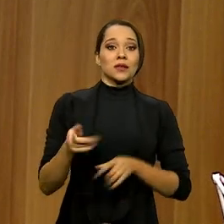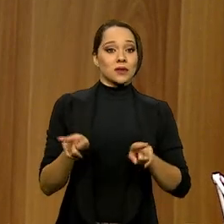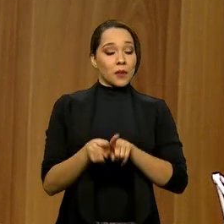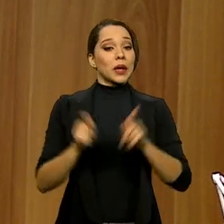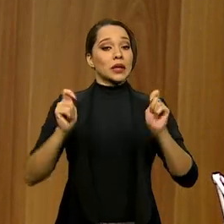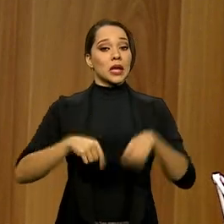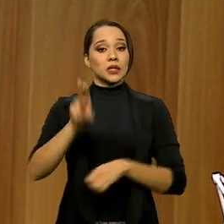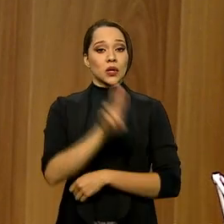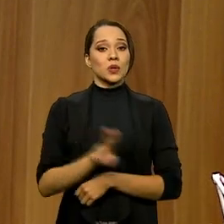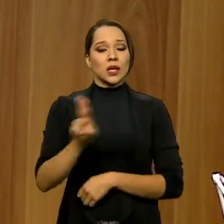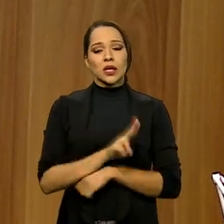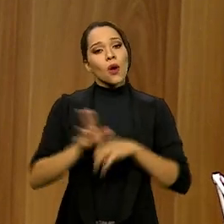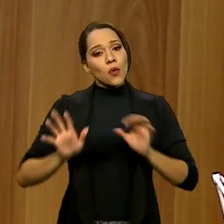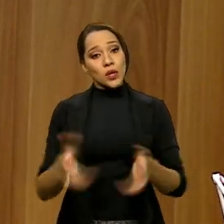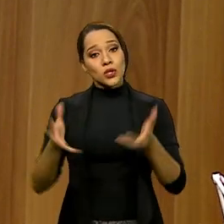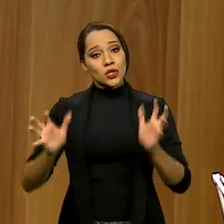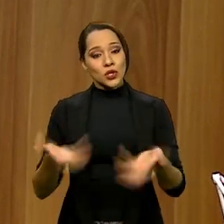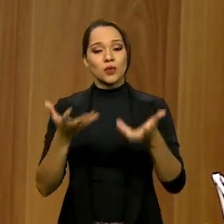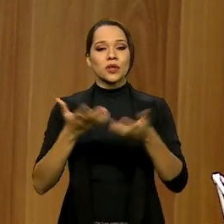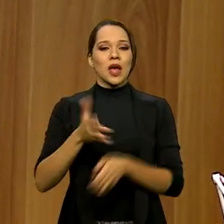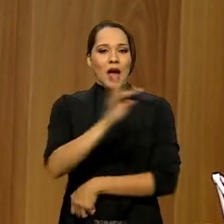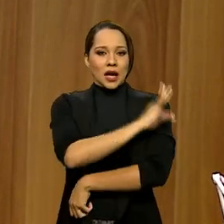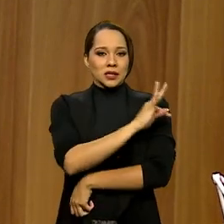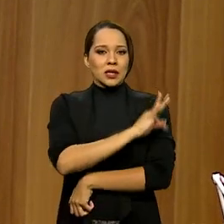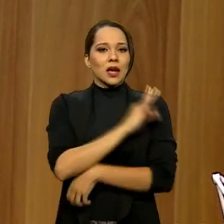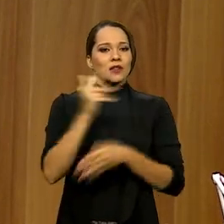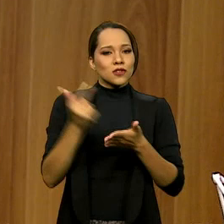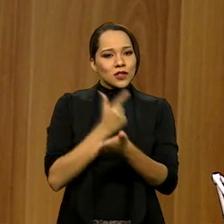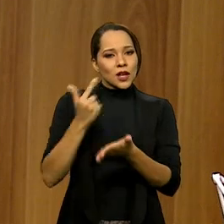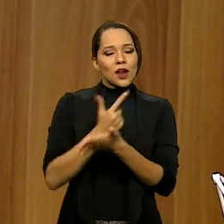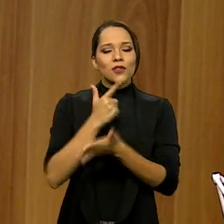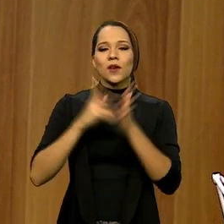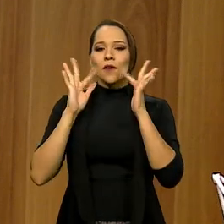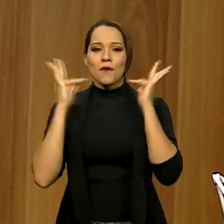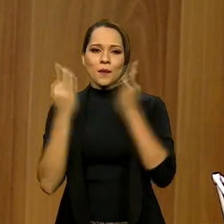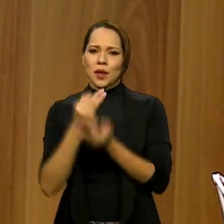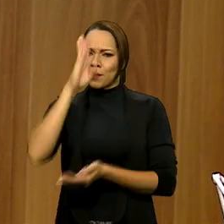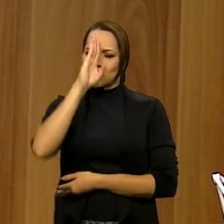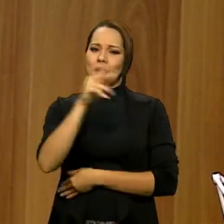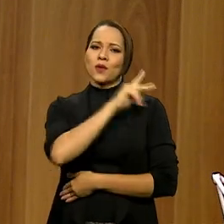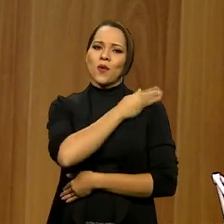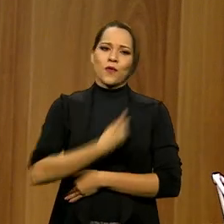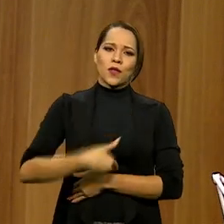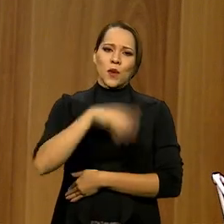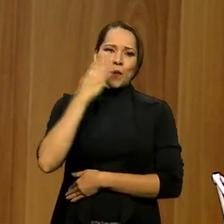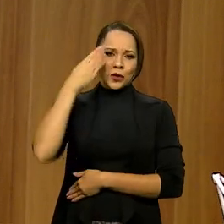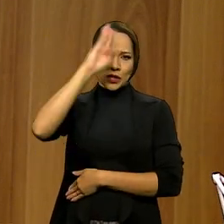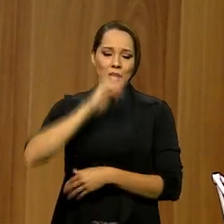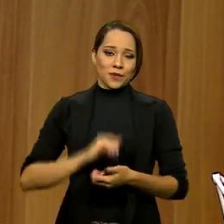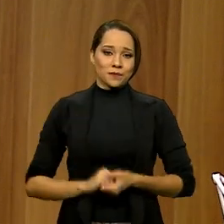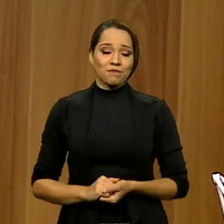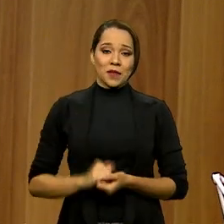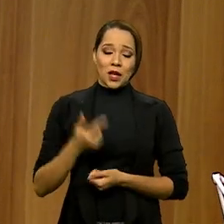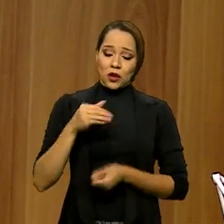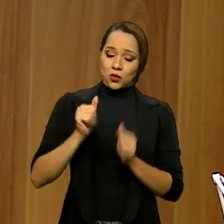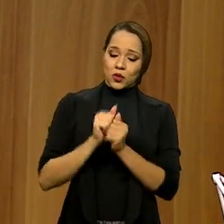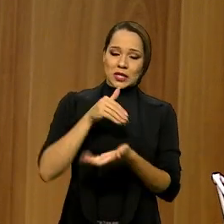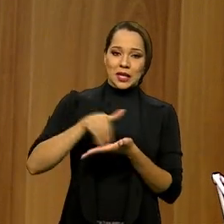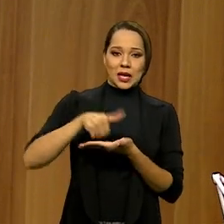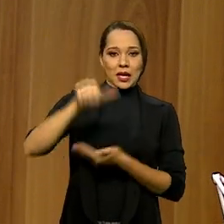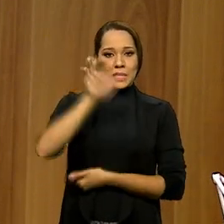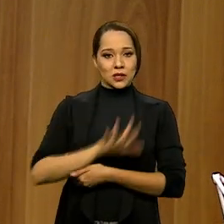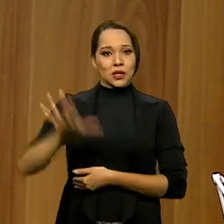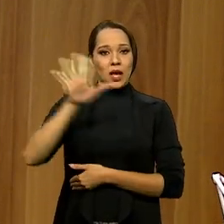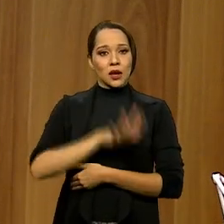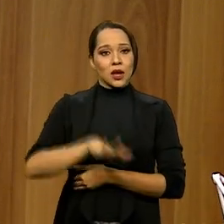seja usado como um estímulo às técnicas de literacia nas famílias, que é uma das bandeiras do governo Bolsonaro, né? Através da Secretaria Nacional